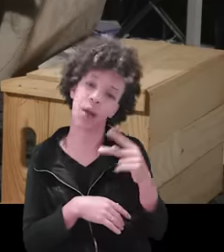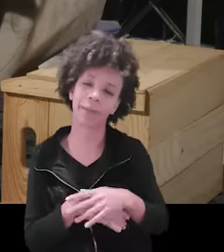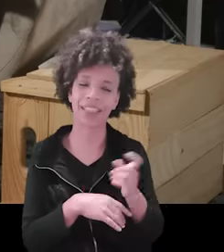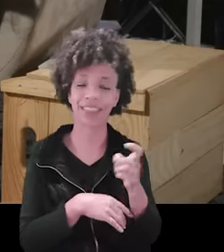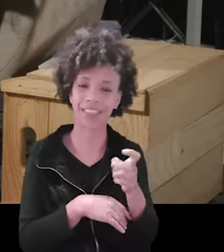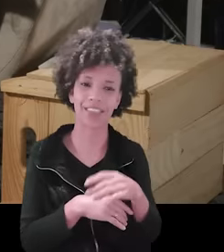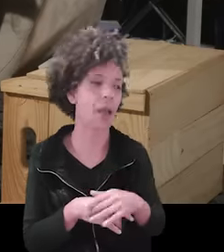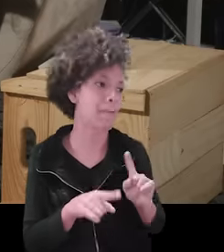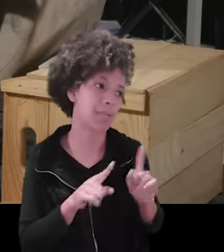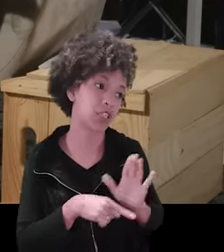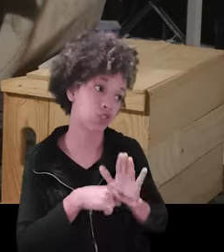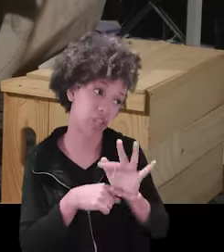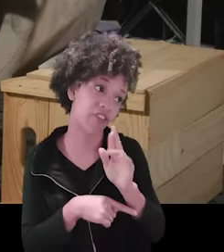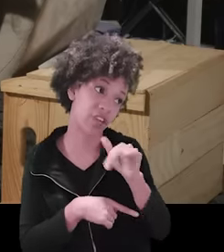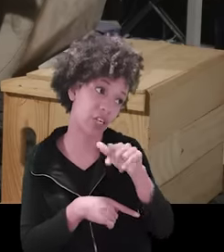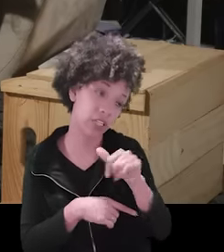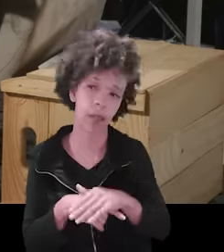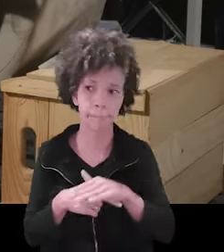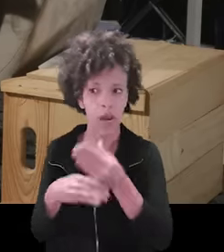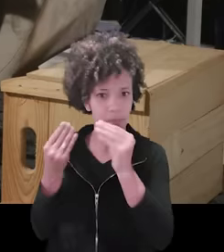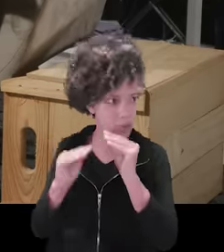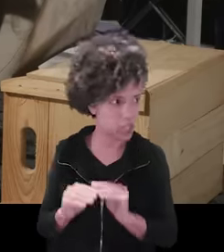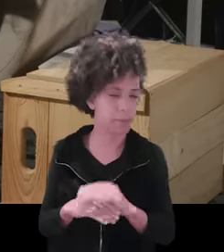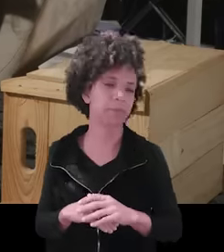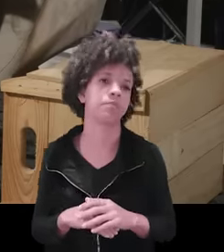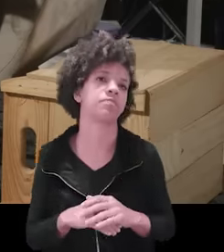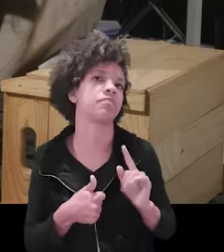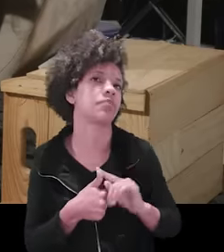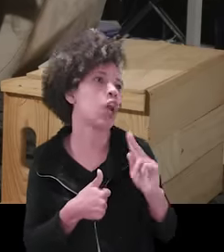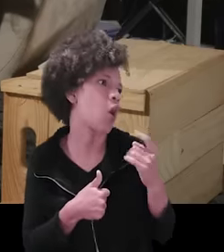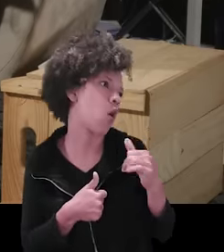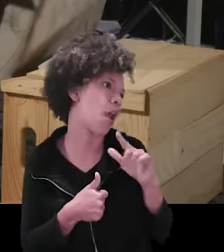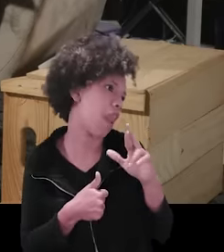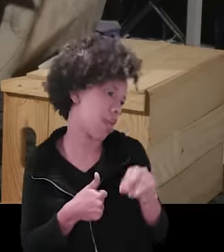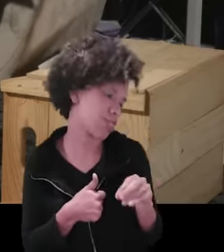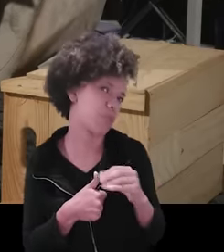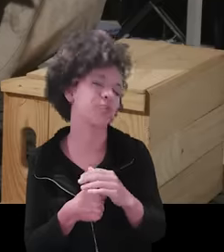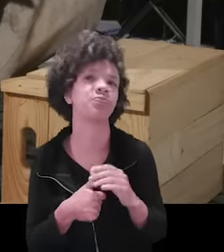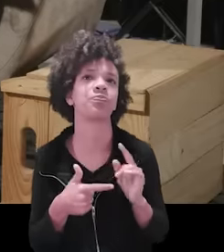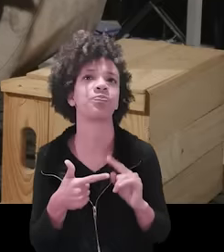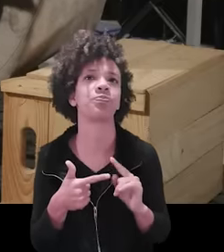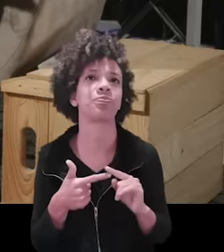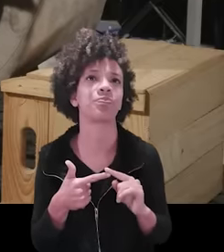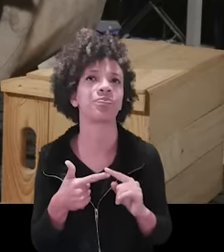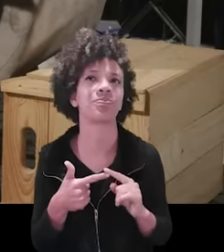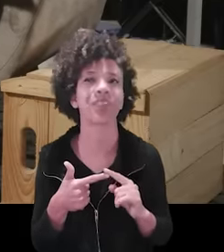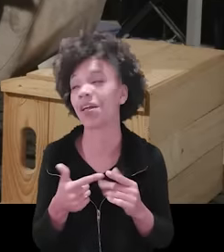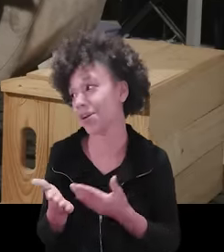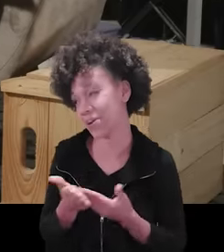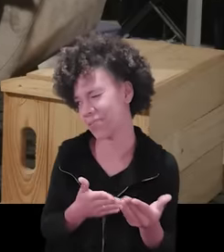piscina Circus é mas eu tô ajudando a Fernanda a postar nossas coisas né Tá Orlando obra